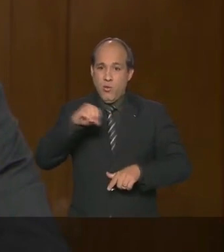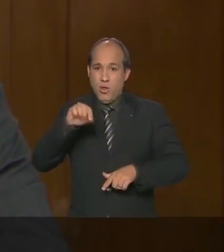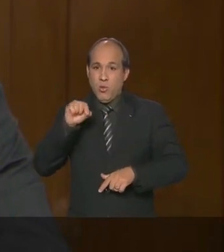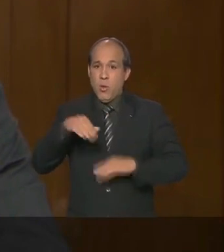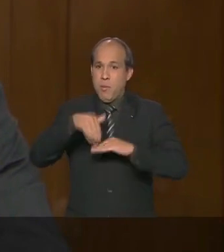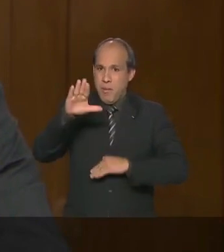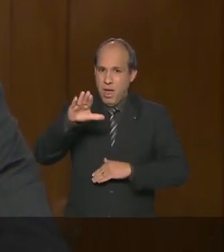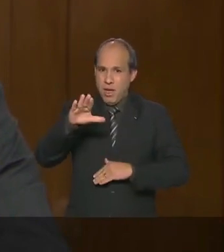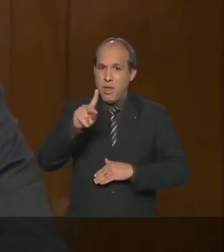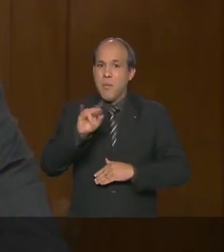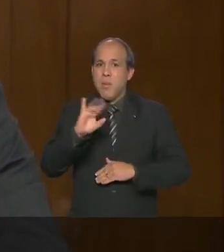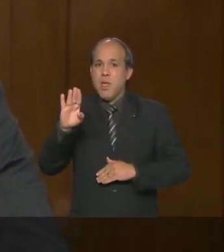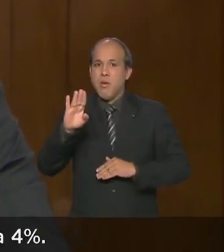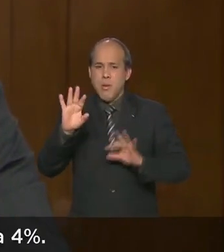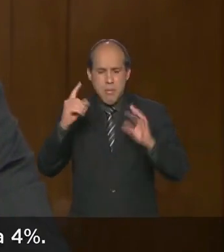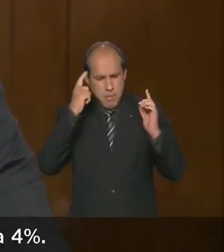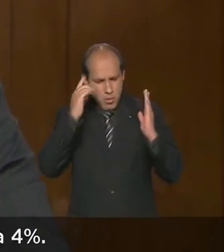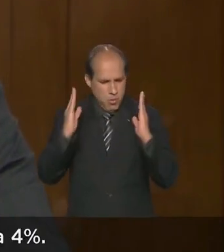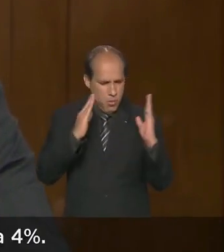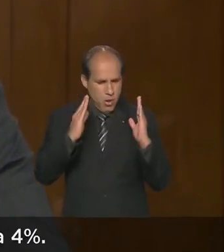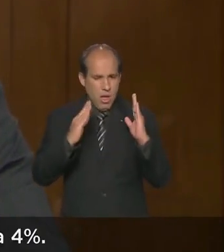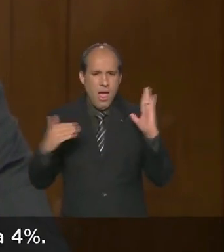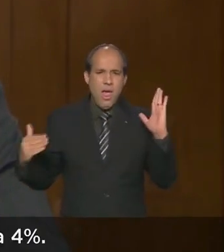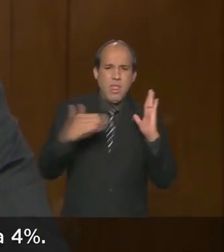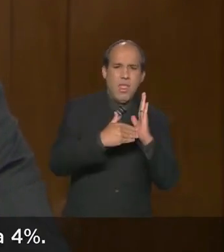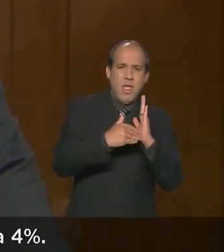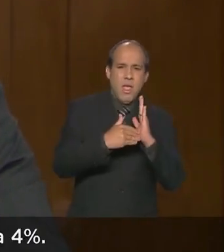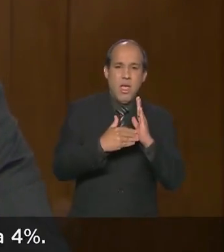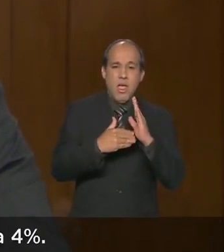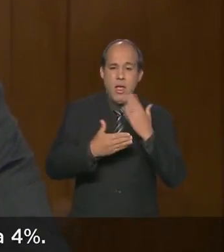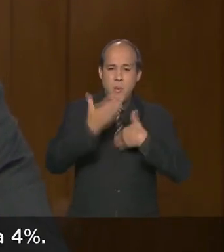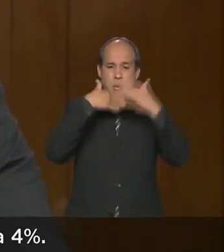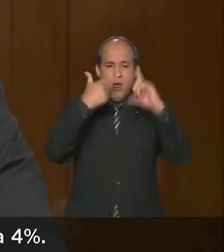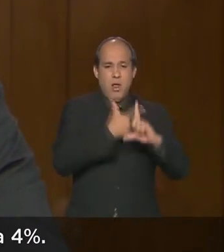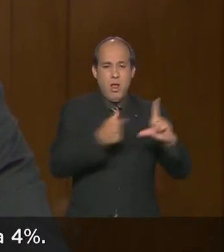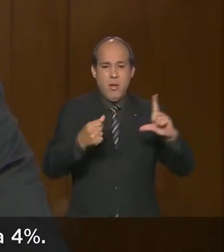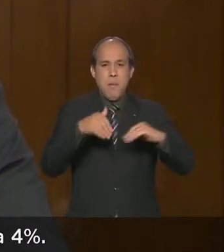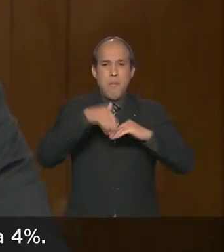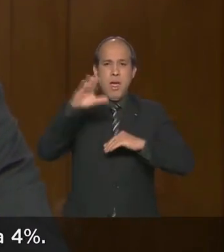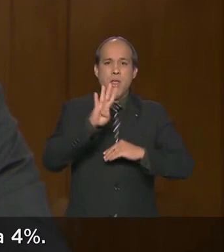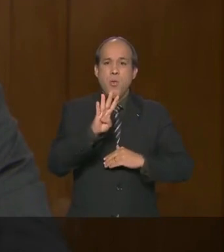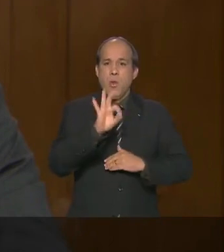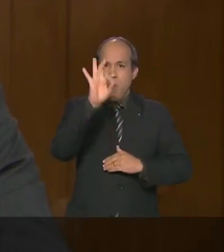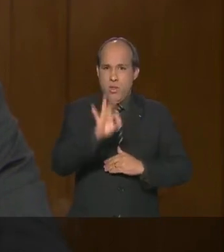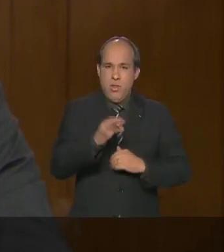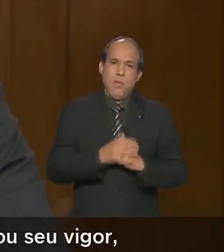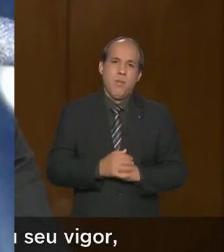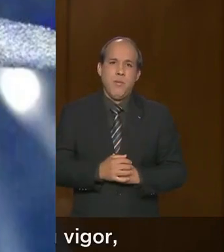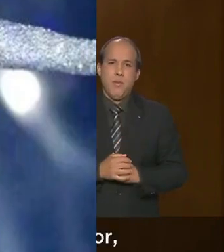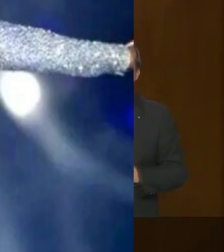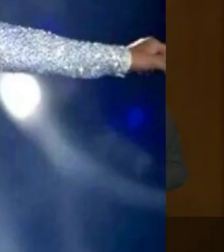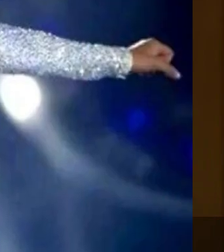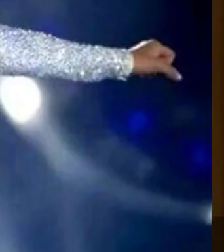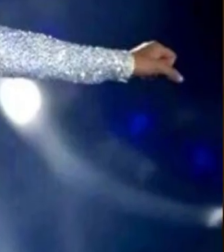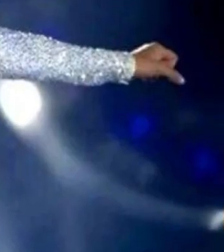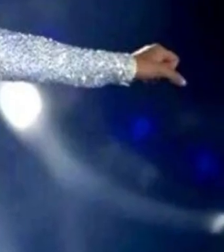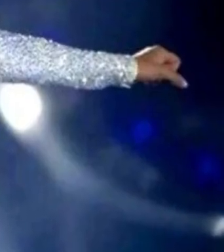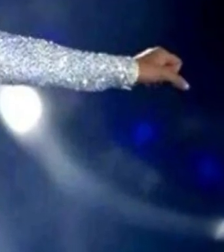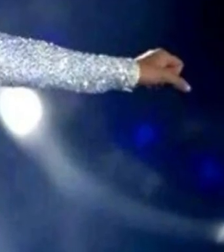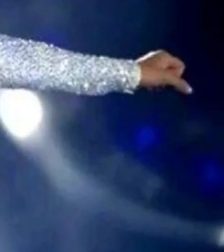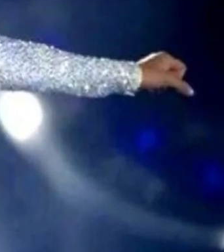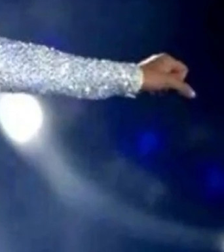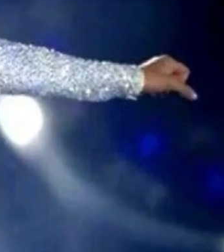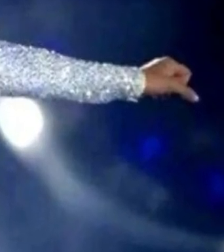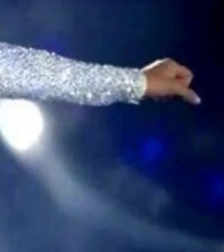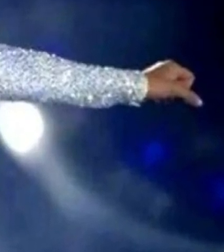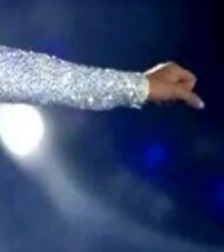PIB projetado para 2021 prever um crescimento da economia superior a quatro porcento Ivete Sangalo ataca